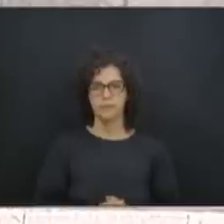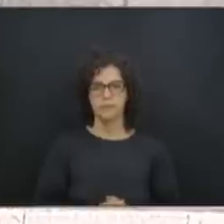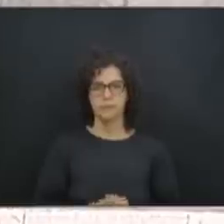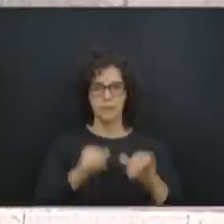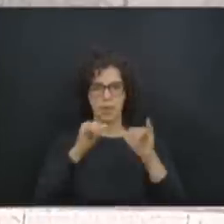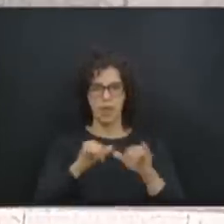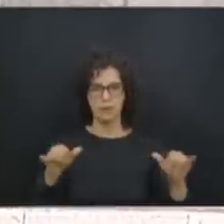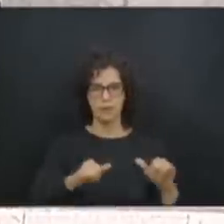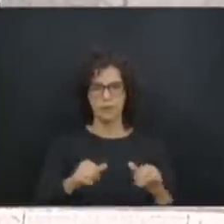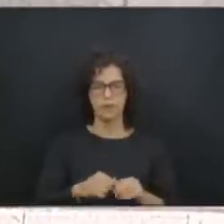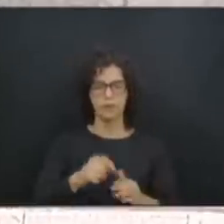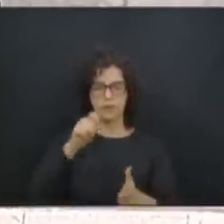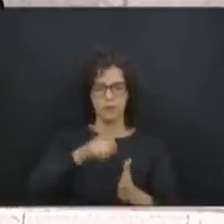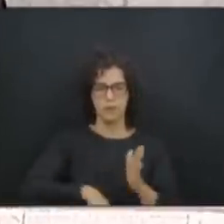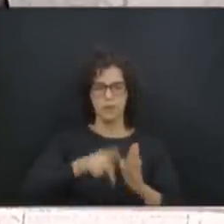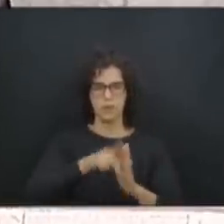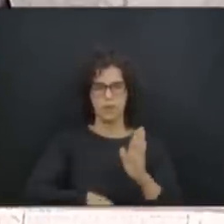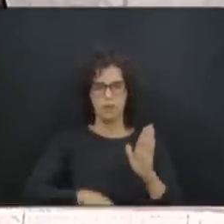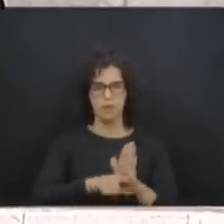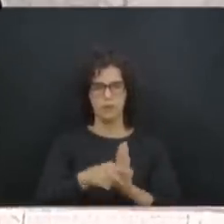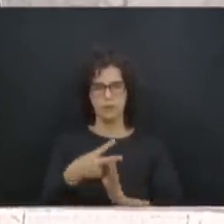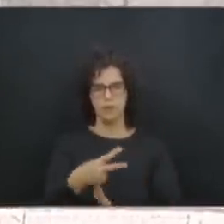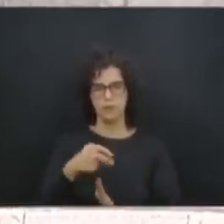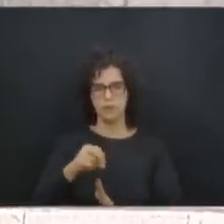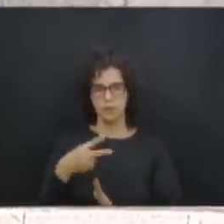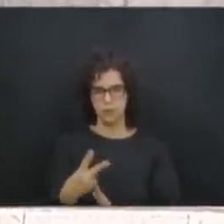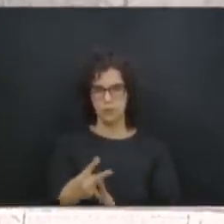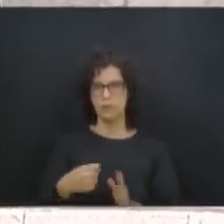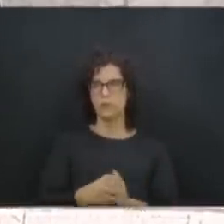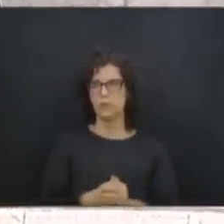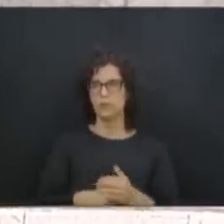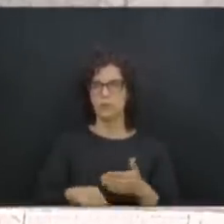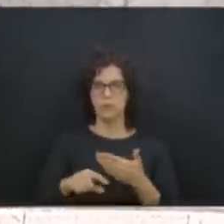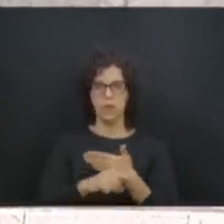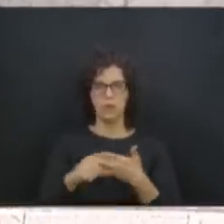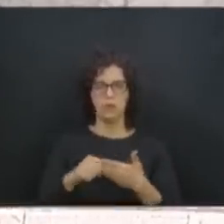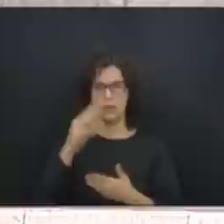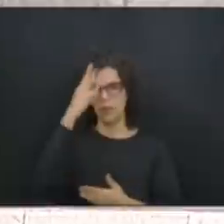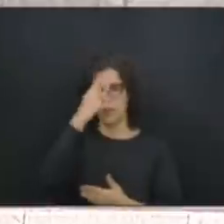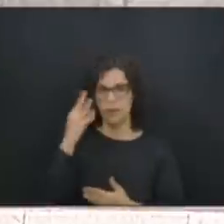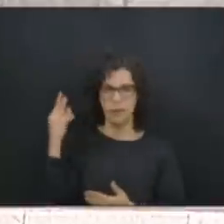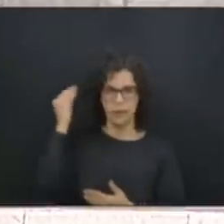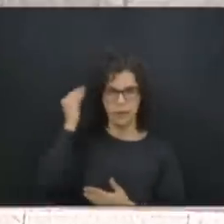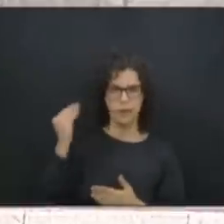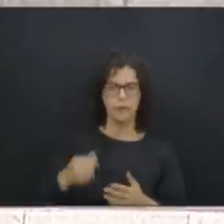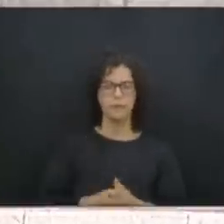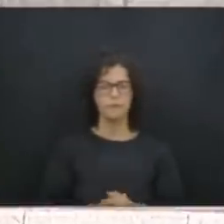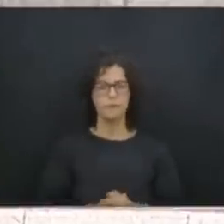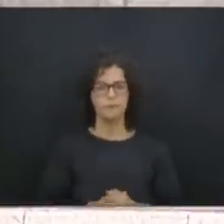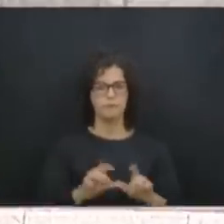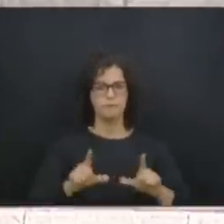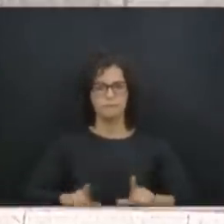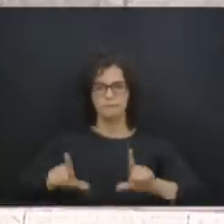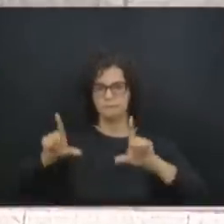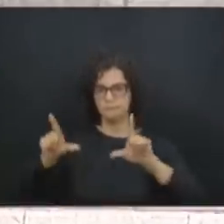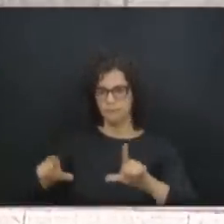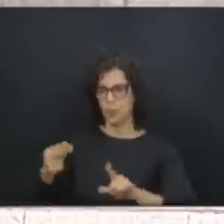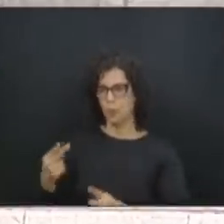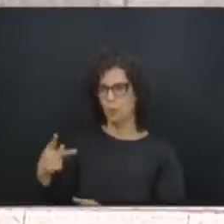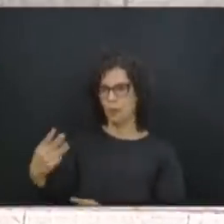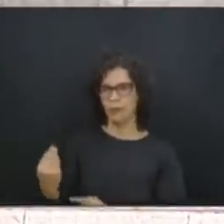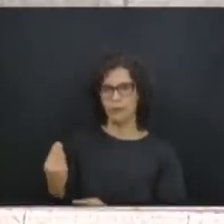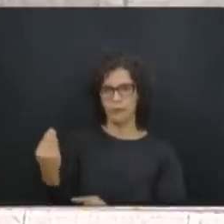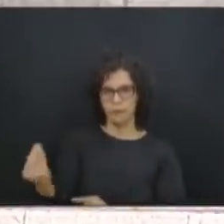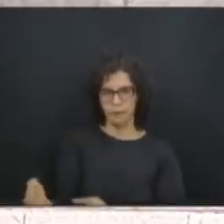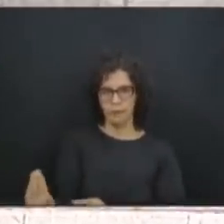a comunicação ao projeto de lei nº 202 Dr Deputado artagão Junior que concede o título de